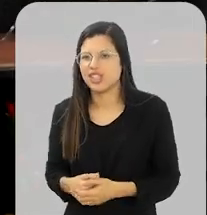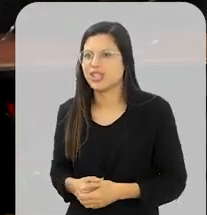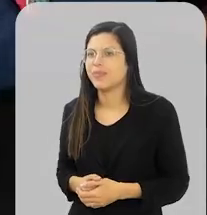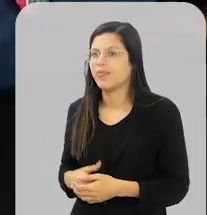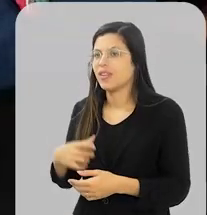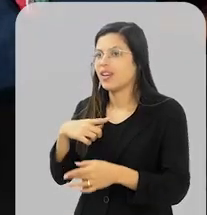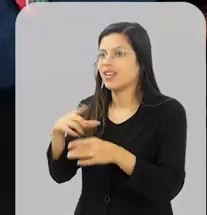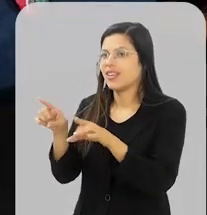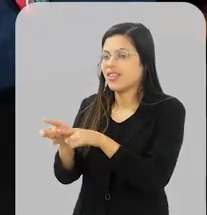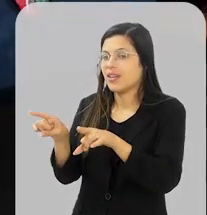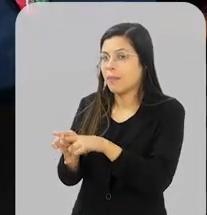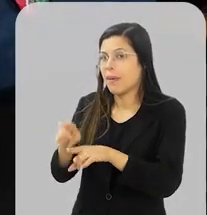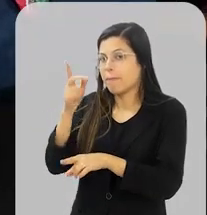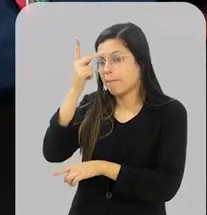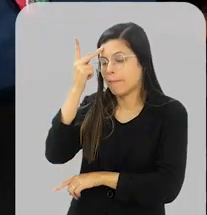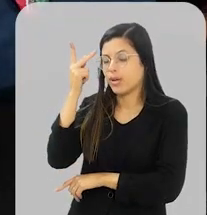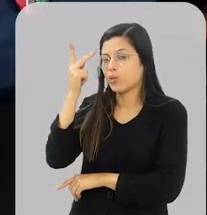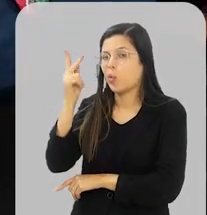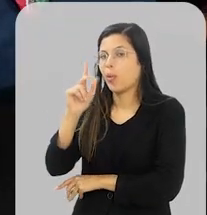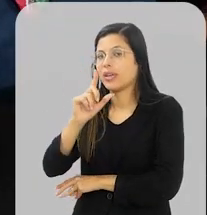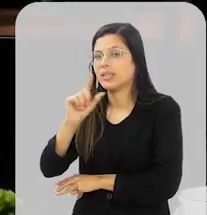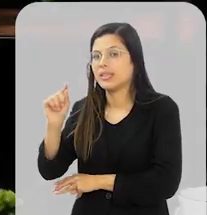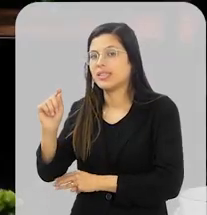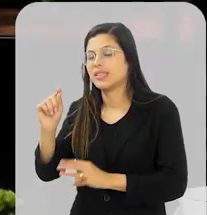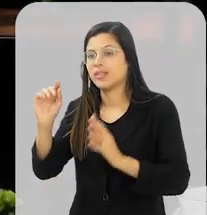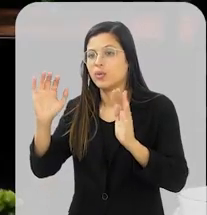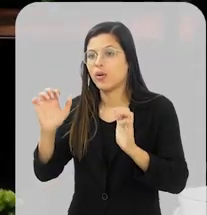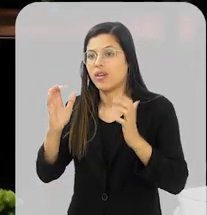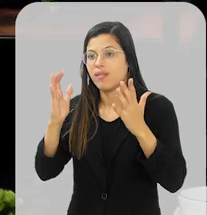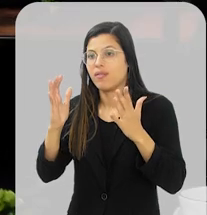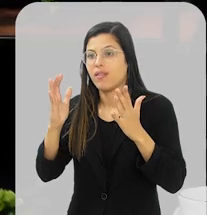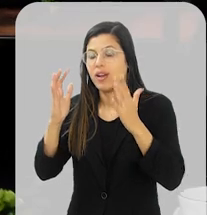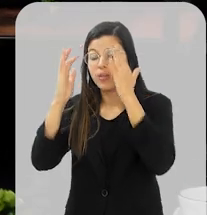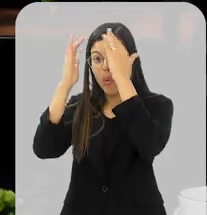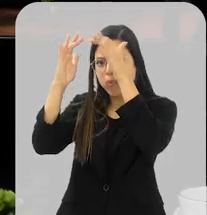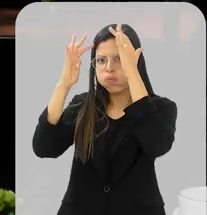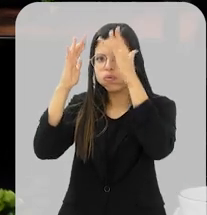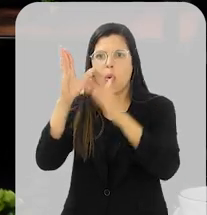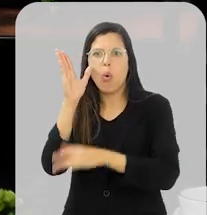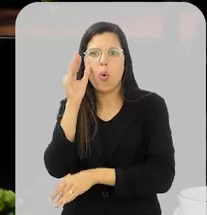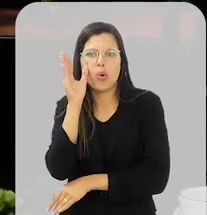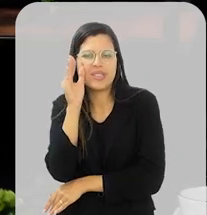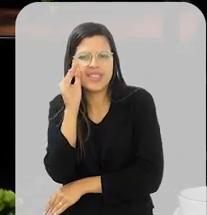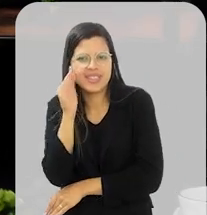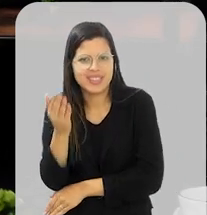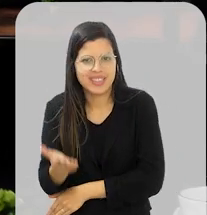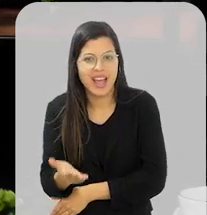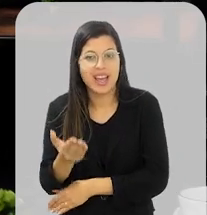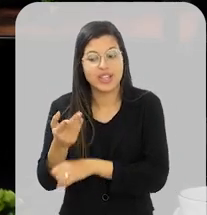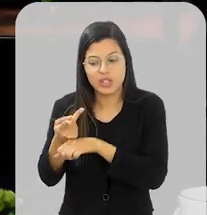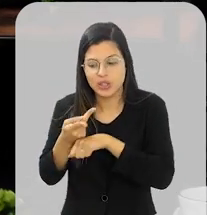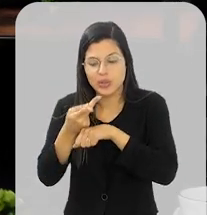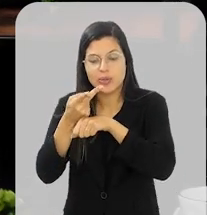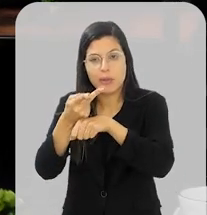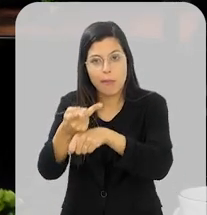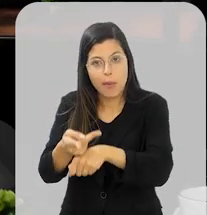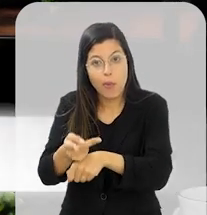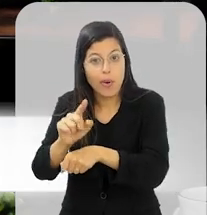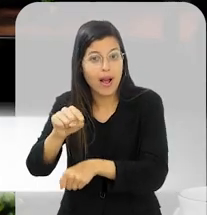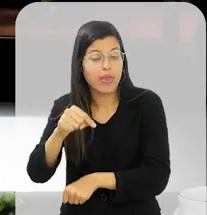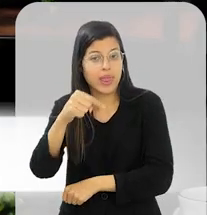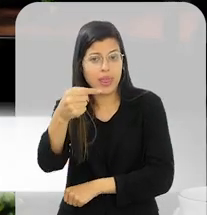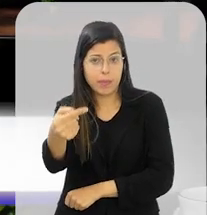eles. E tem também aquelas pessoas que saem do evento assim com a cabeça, né? Cheia de curiosidade, e nos